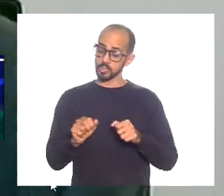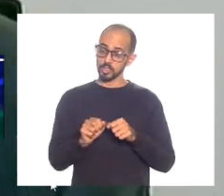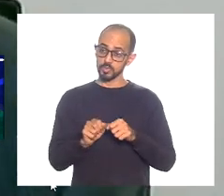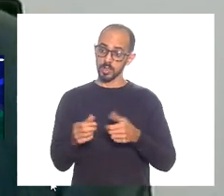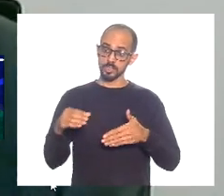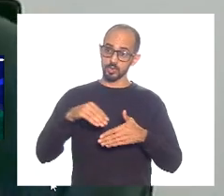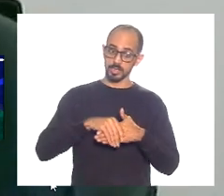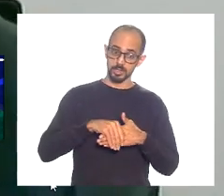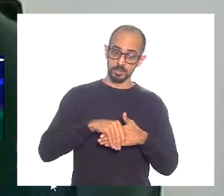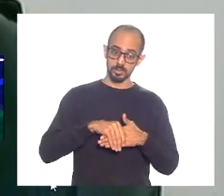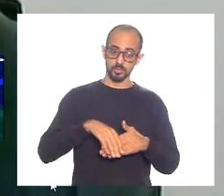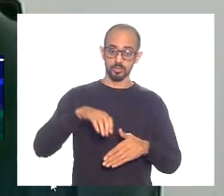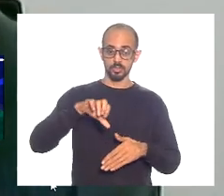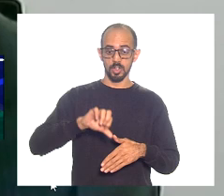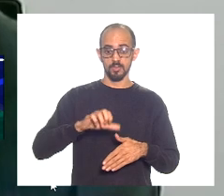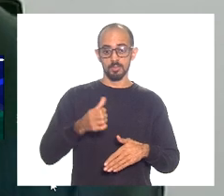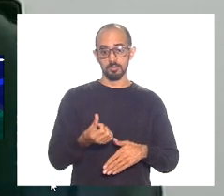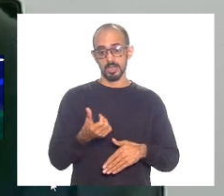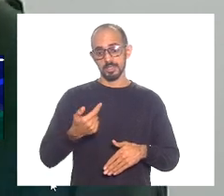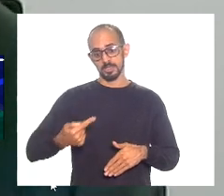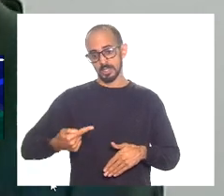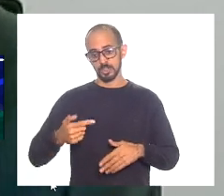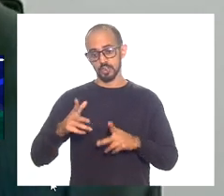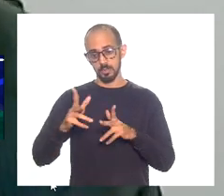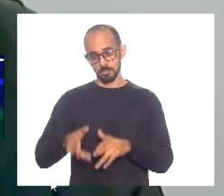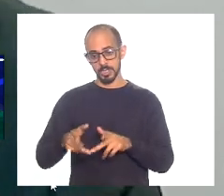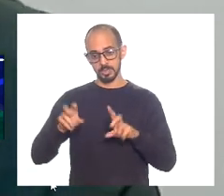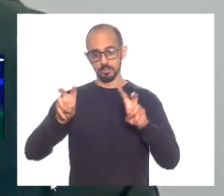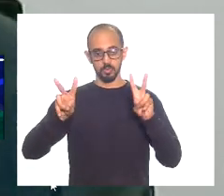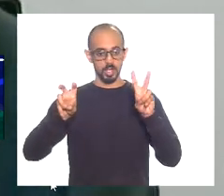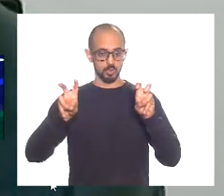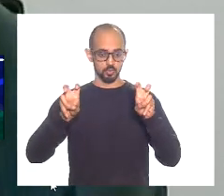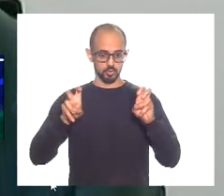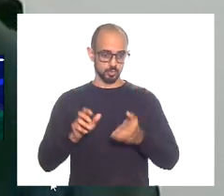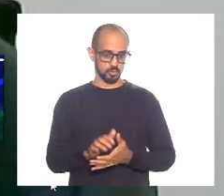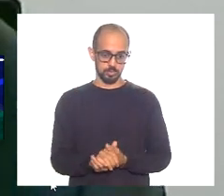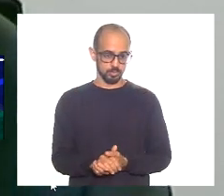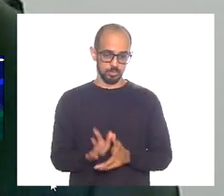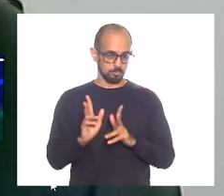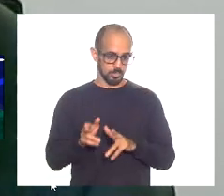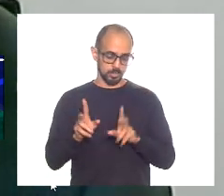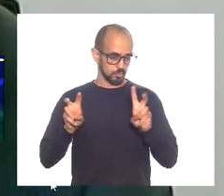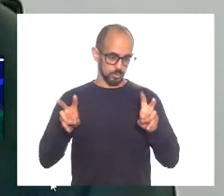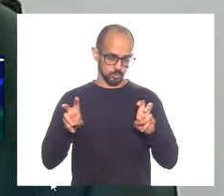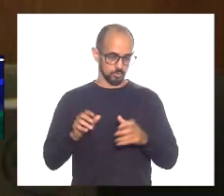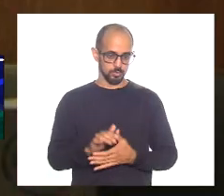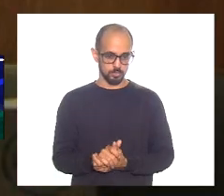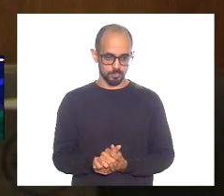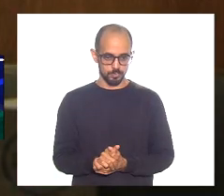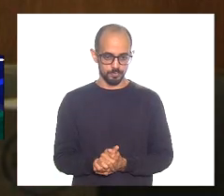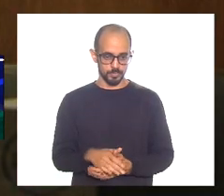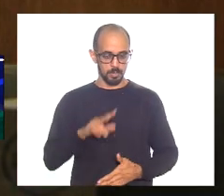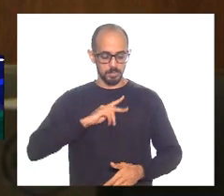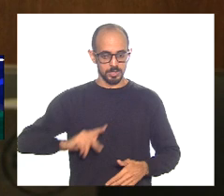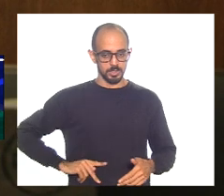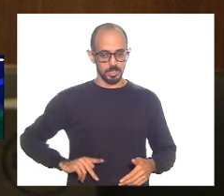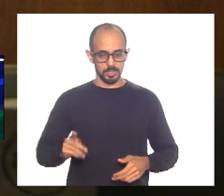PL 967-2019. É o mesmo, absolutamente o mesmo teor. Presidência,